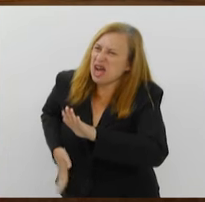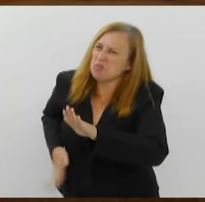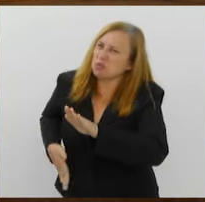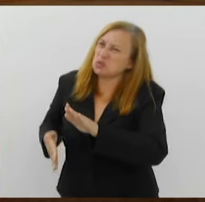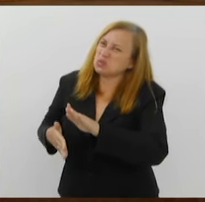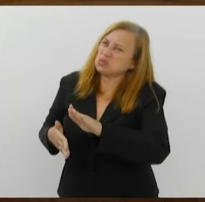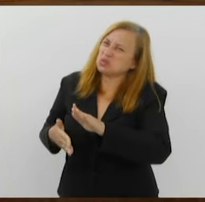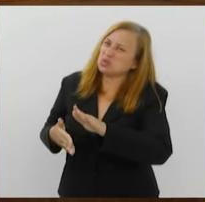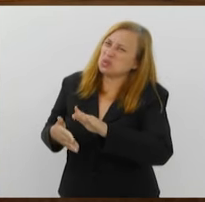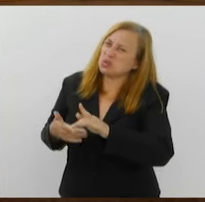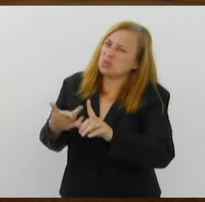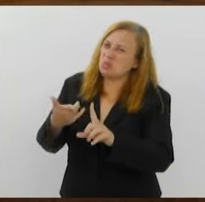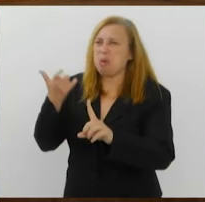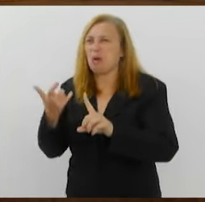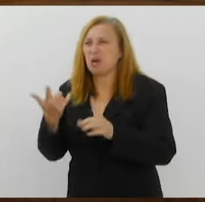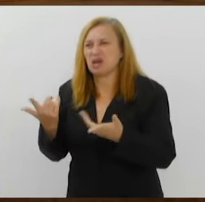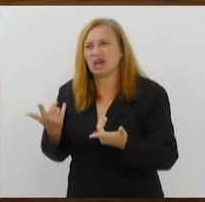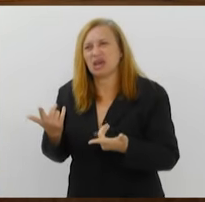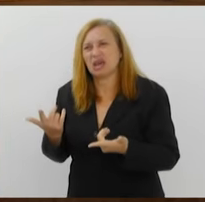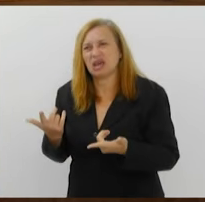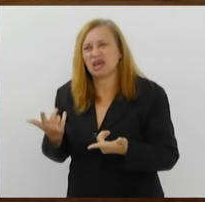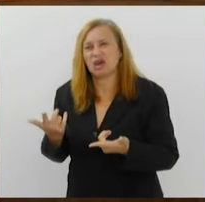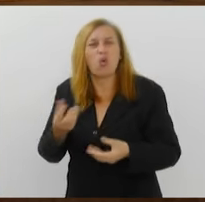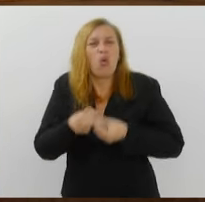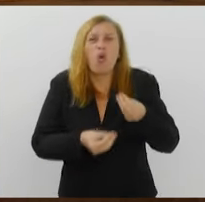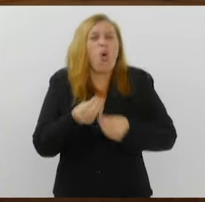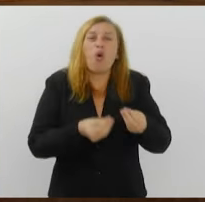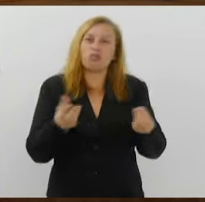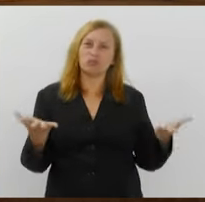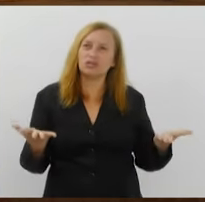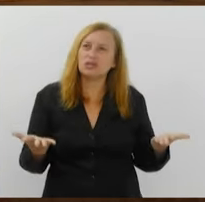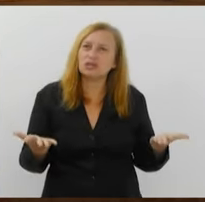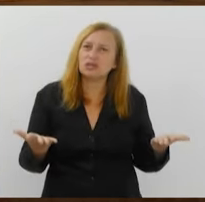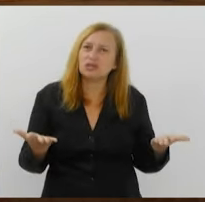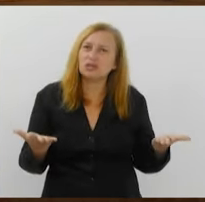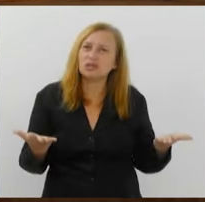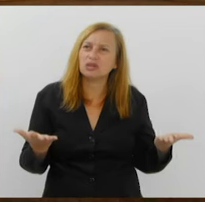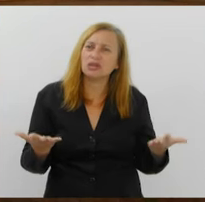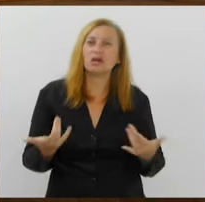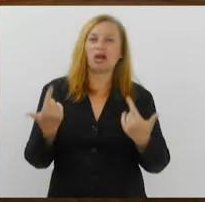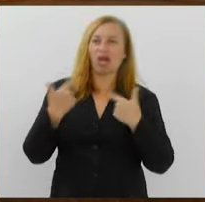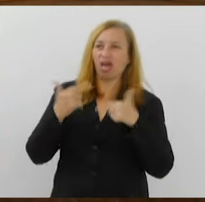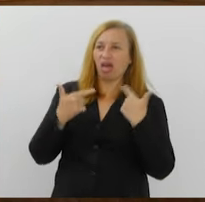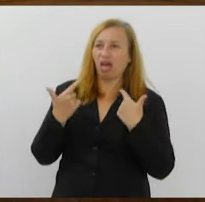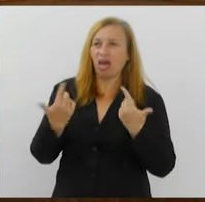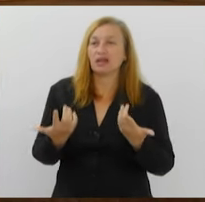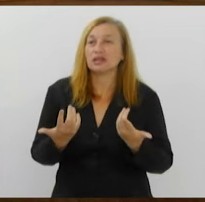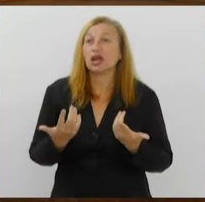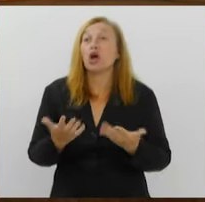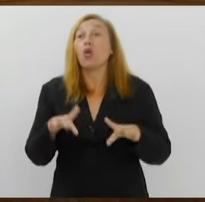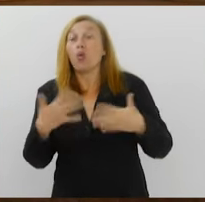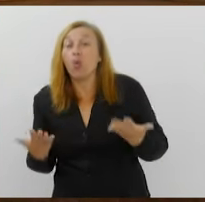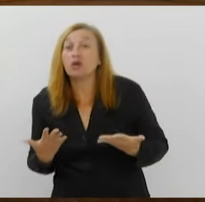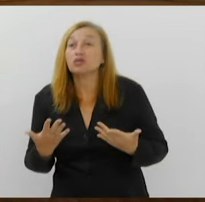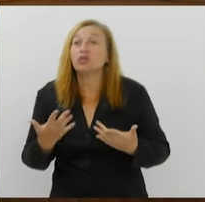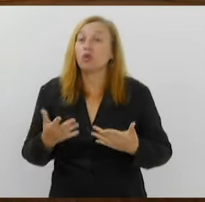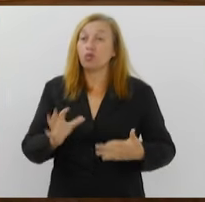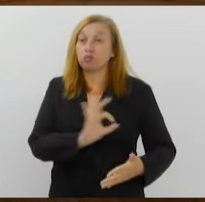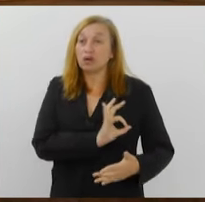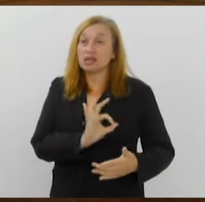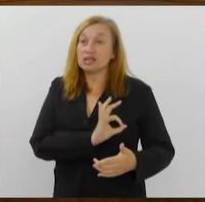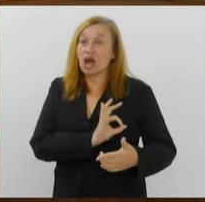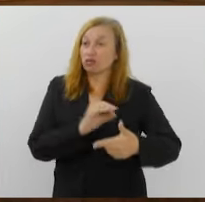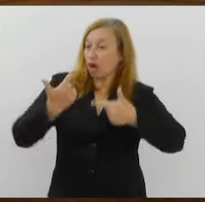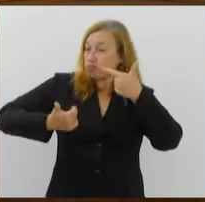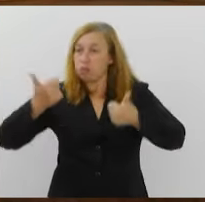queria só que as pessoas me ensinassem a fazer isso. Eu só queria isso. Mais engraçado é quando o policial está trocando tiro com o vagabundo,